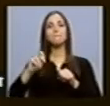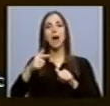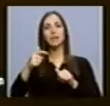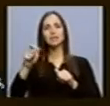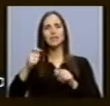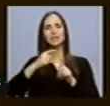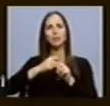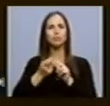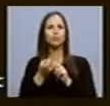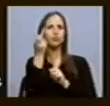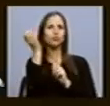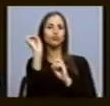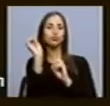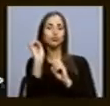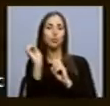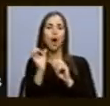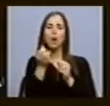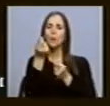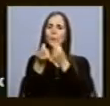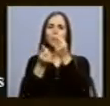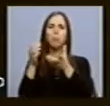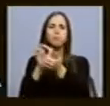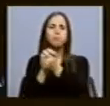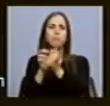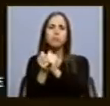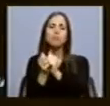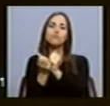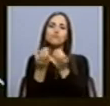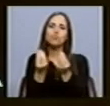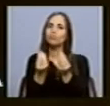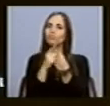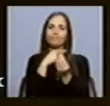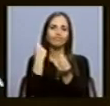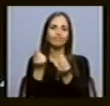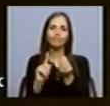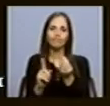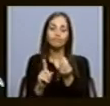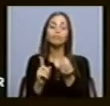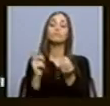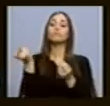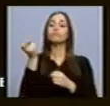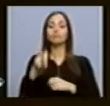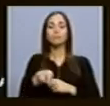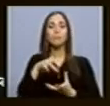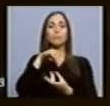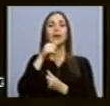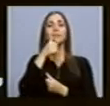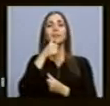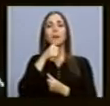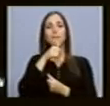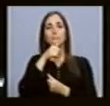elevada para que esses grãos fossem pegajosos. E, portanto, Marte apareceu já como restos